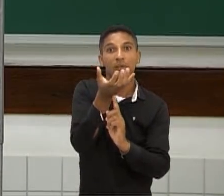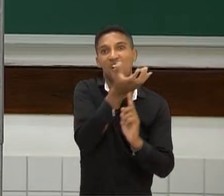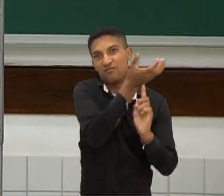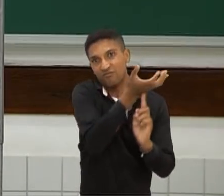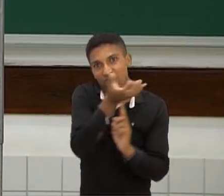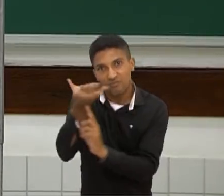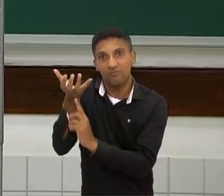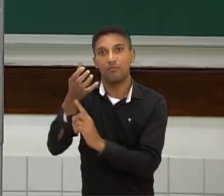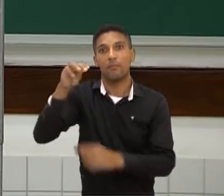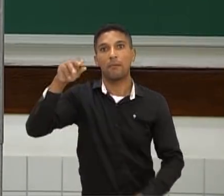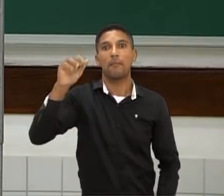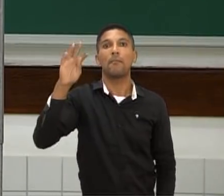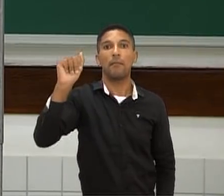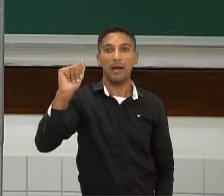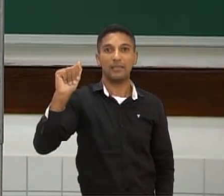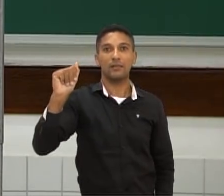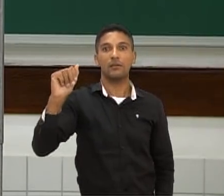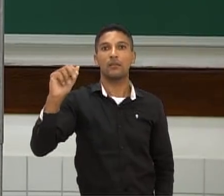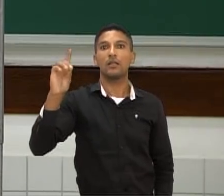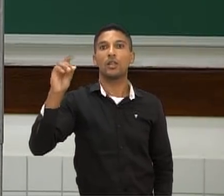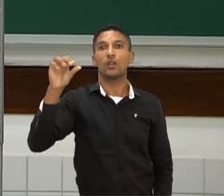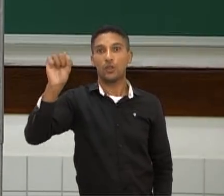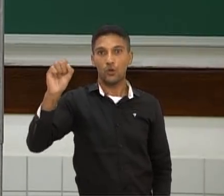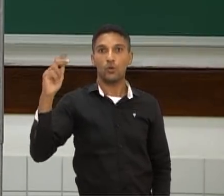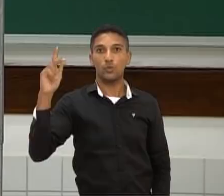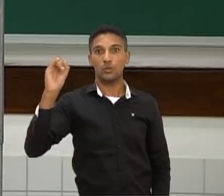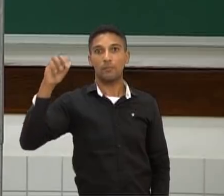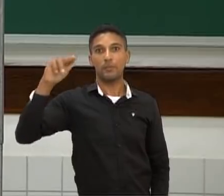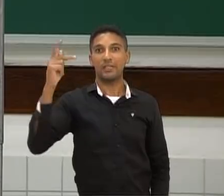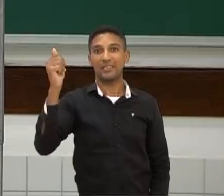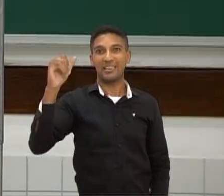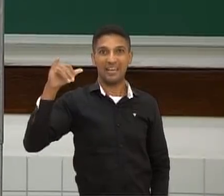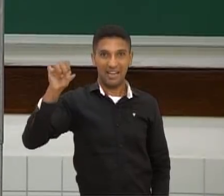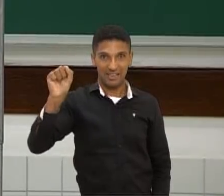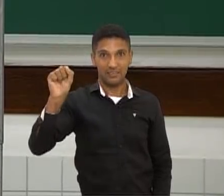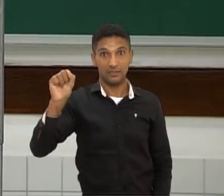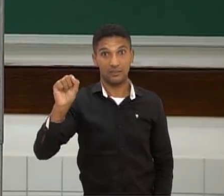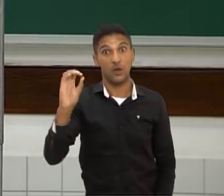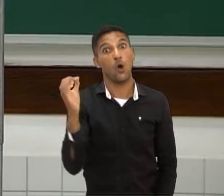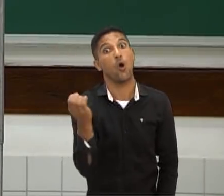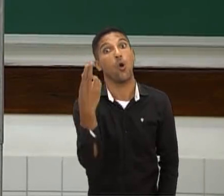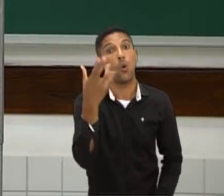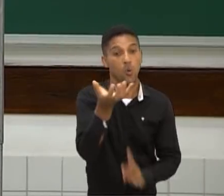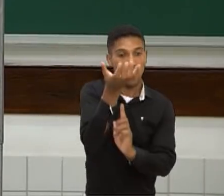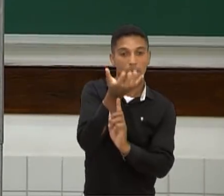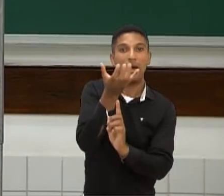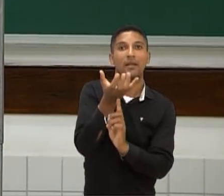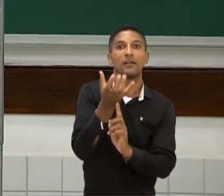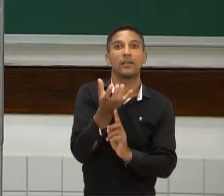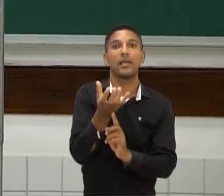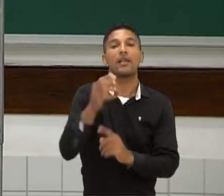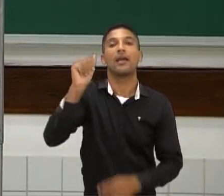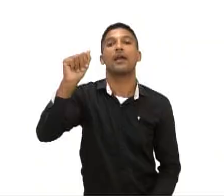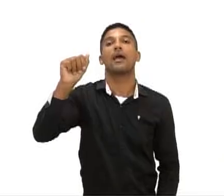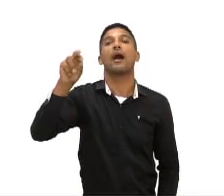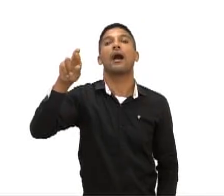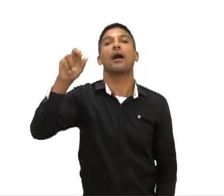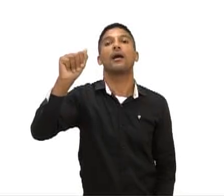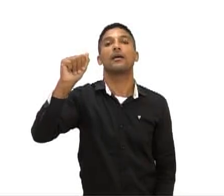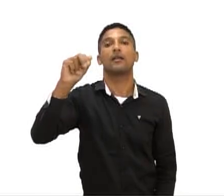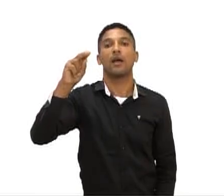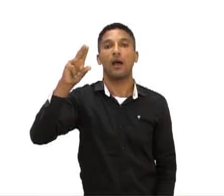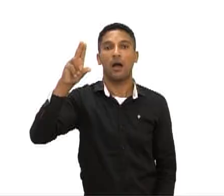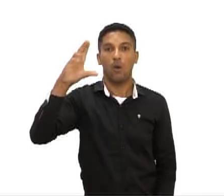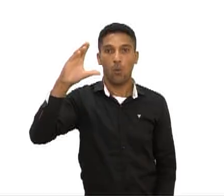árvore símbolo aqui do Paraná? A Mata das Araucárias, a árvore das araucárias, do pinhão. Então, é